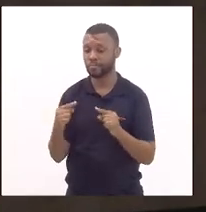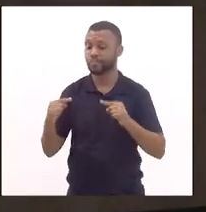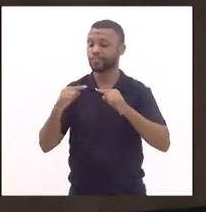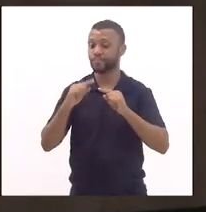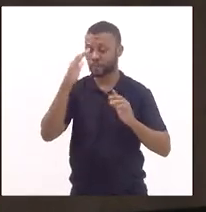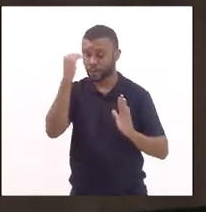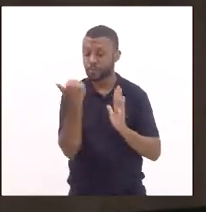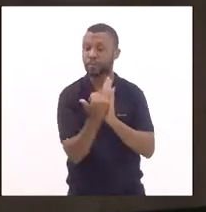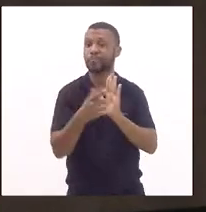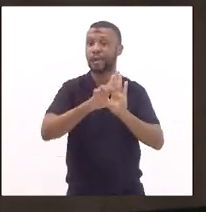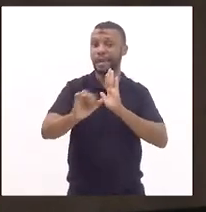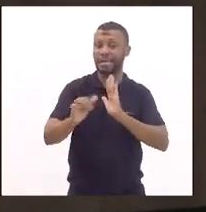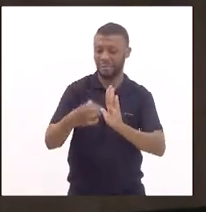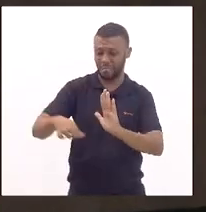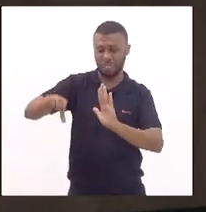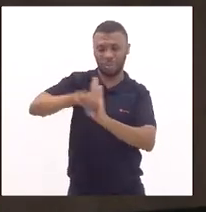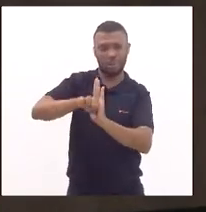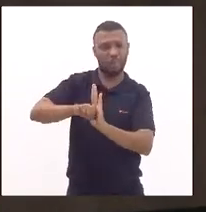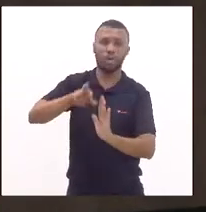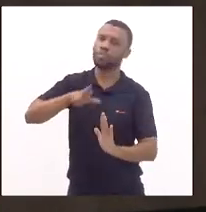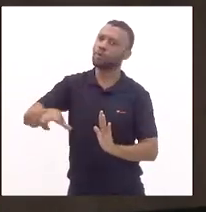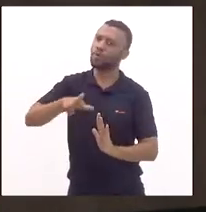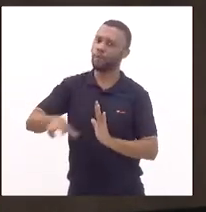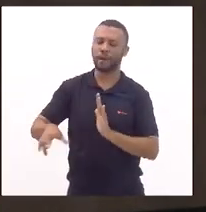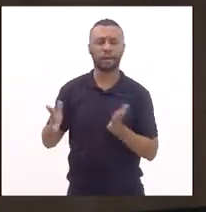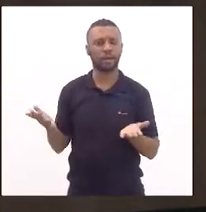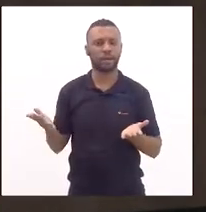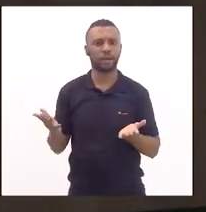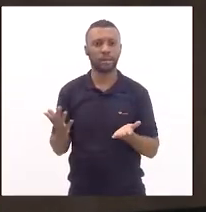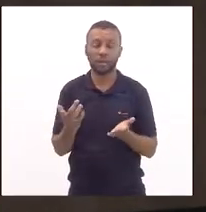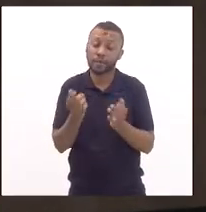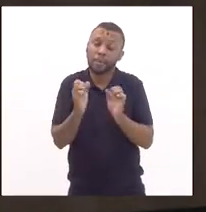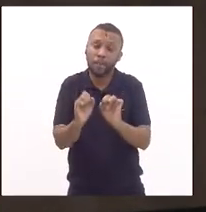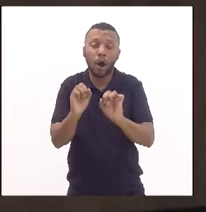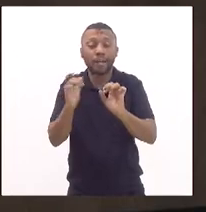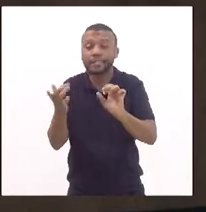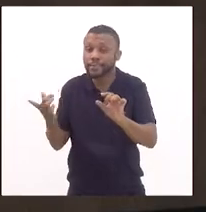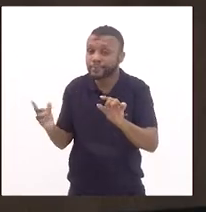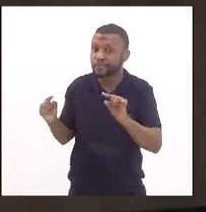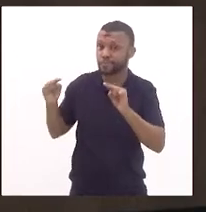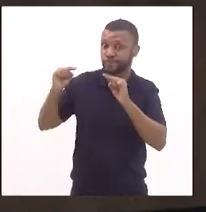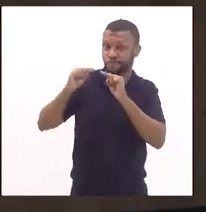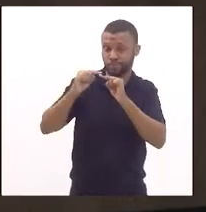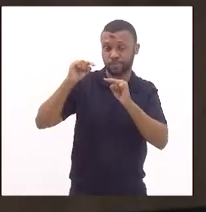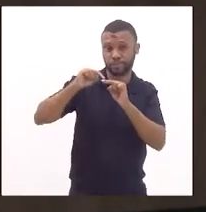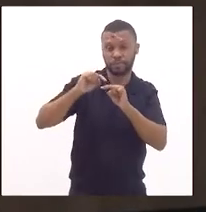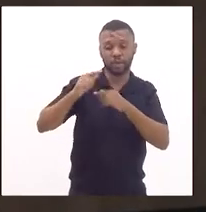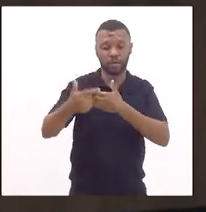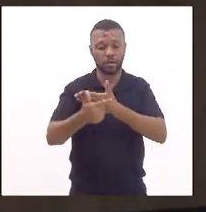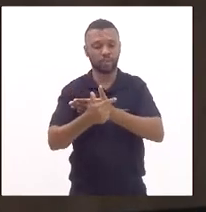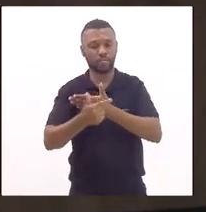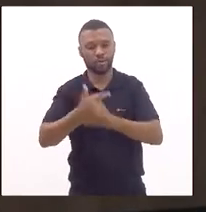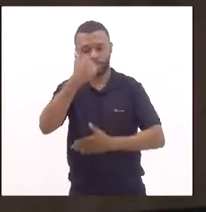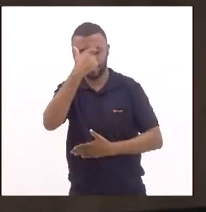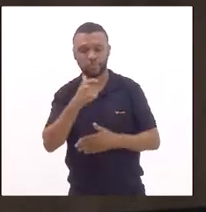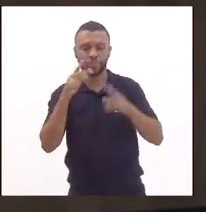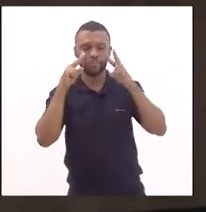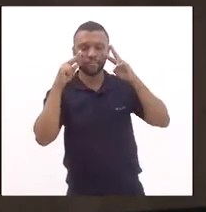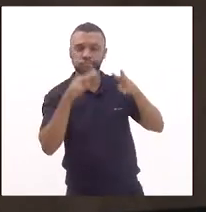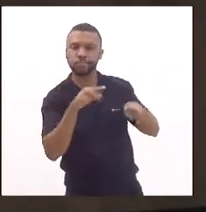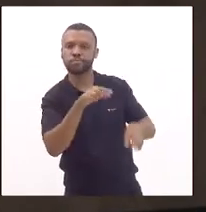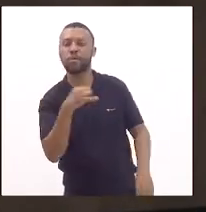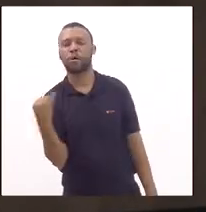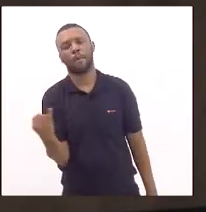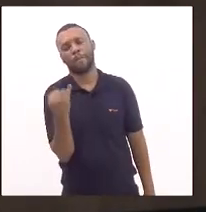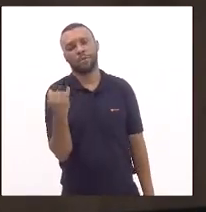que não são criminosos e que possam, nesse contexto, né, terem o seu papel reconhecido do quanto